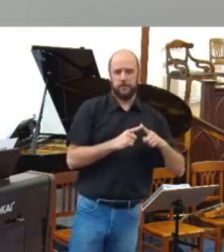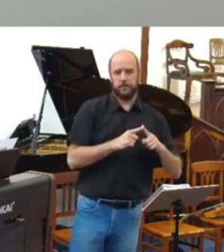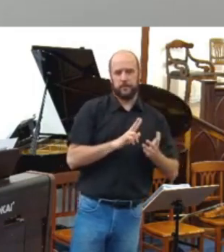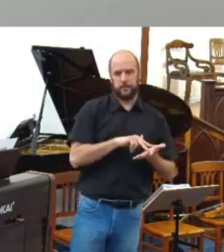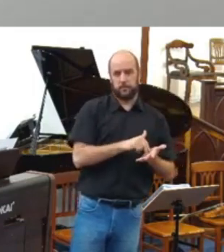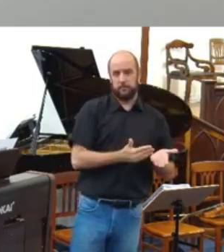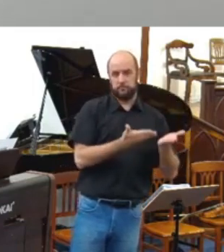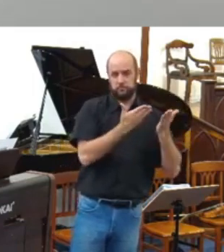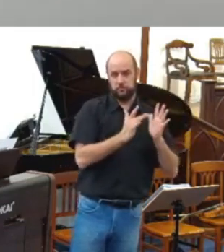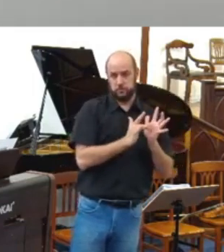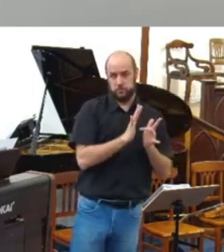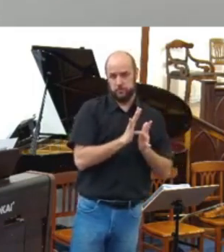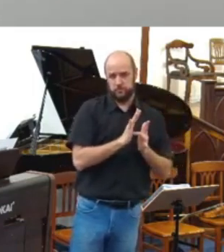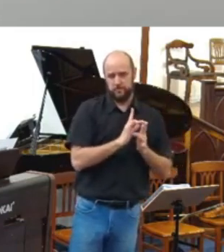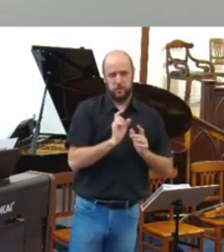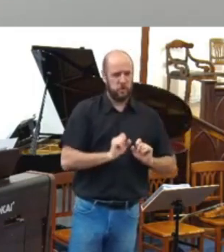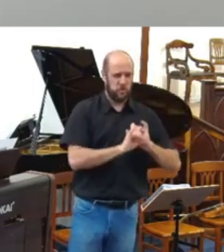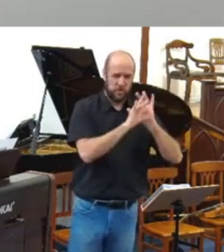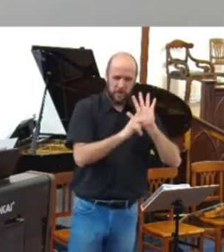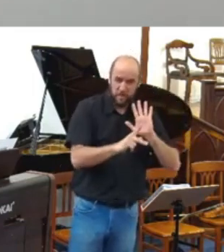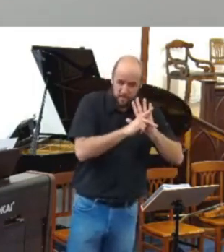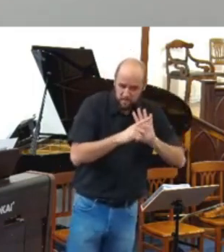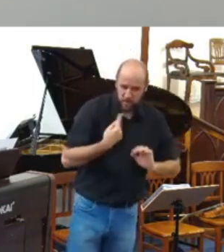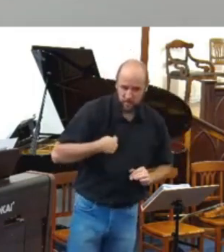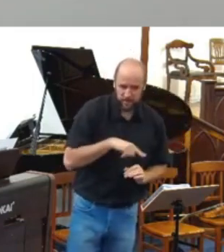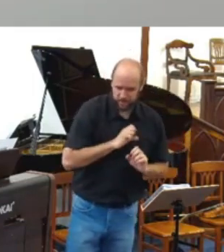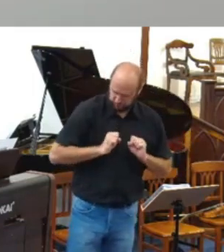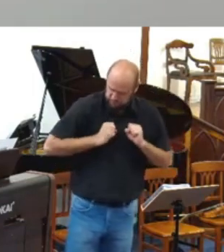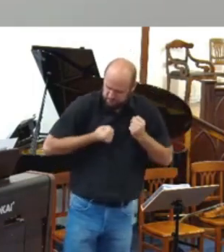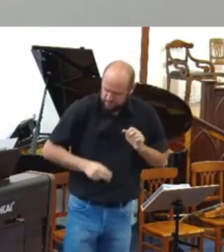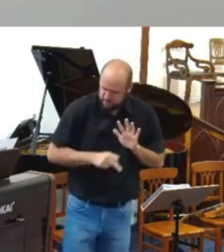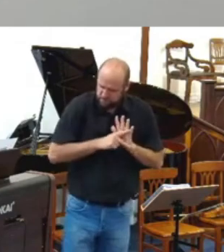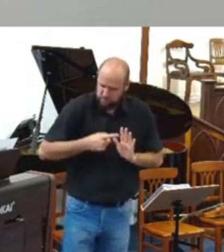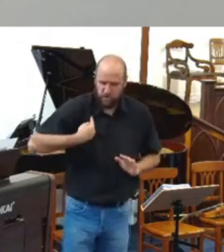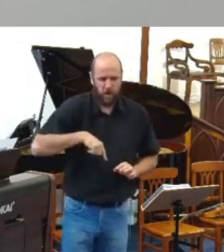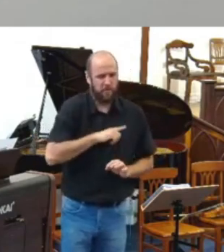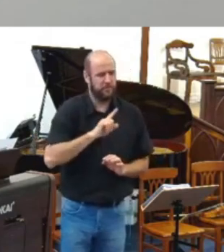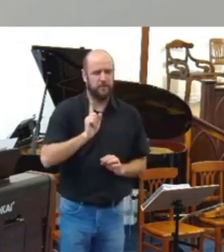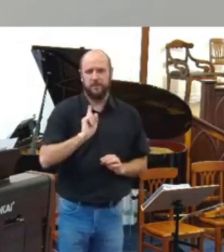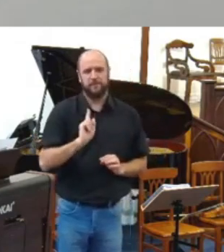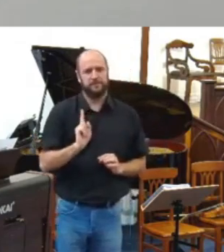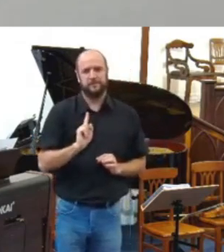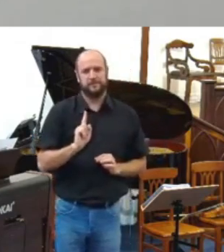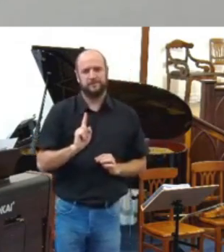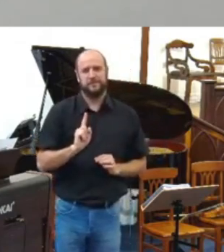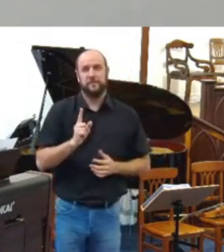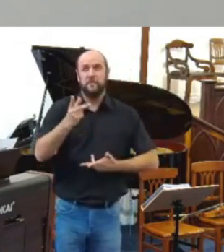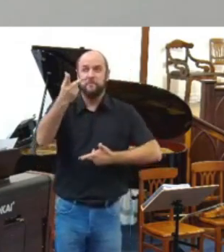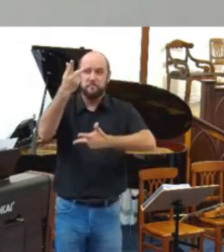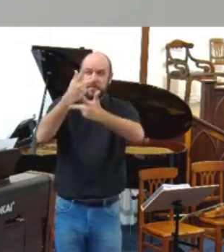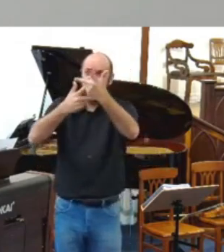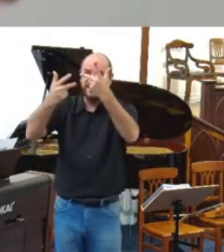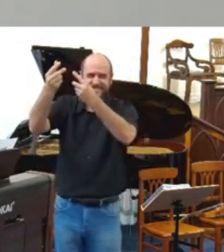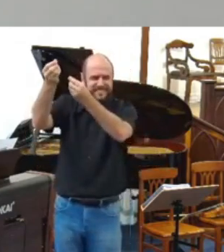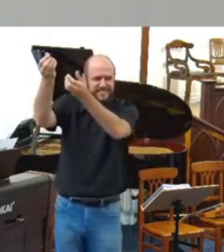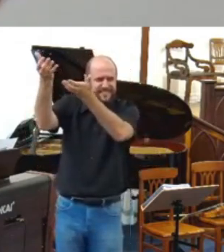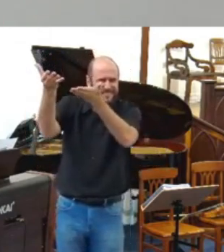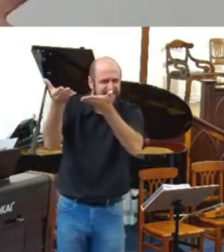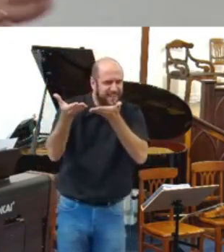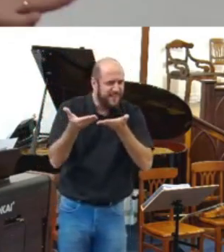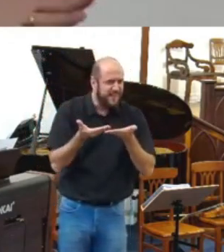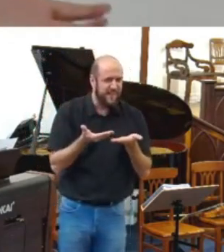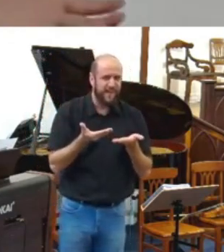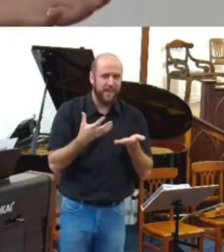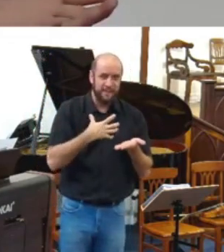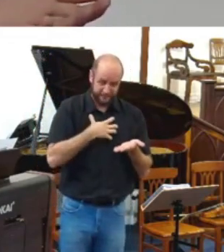aconteceu, porque ela não é uma glória nossa, ela não foi um esforço nosso. Foi um presente que nós recebemos e nós estamos